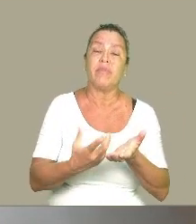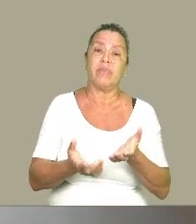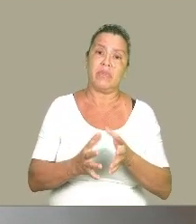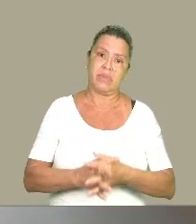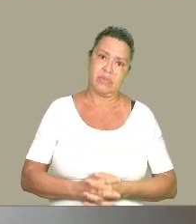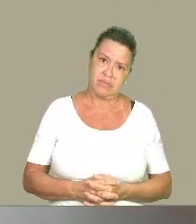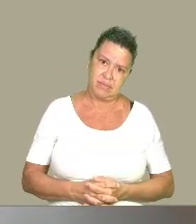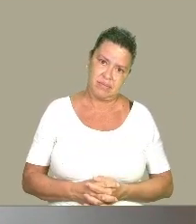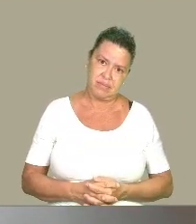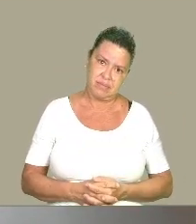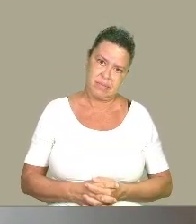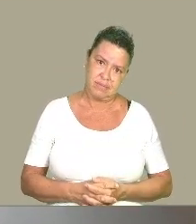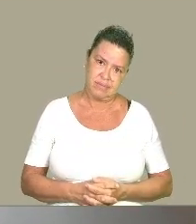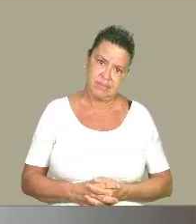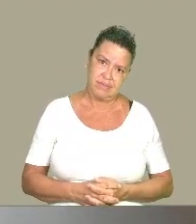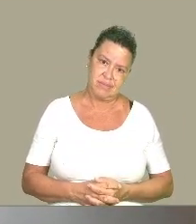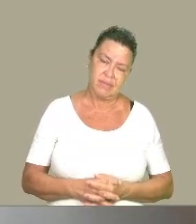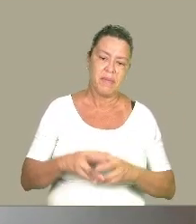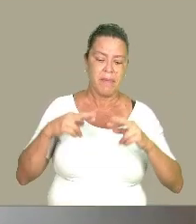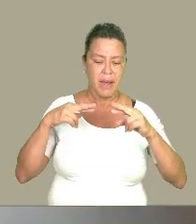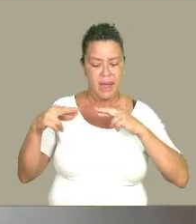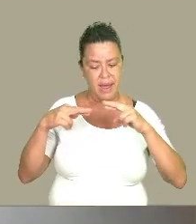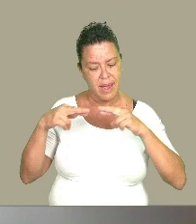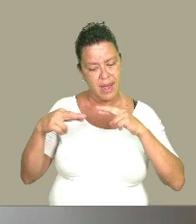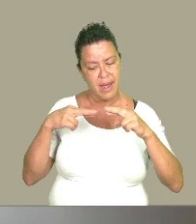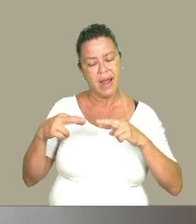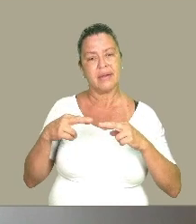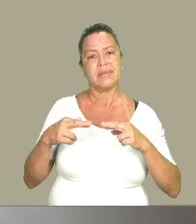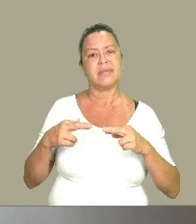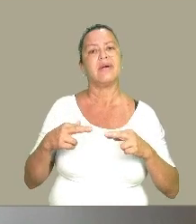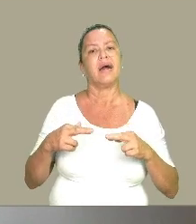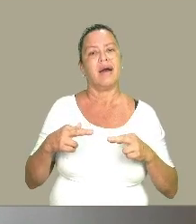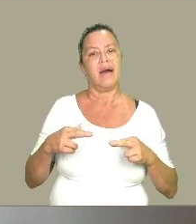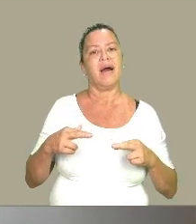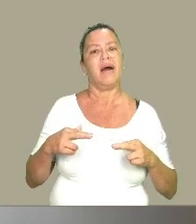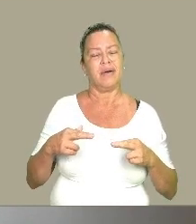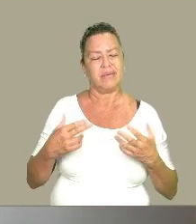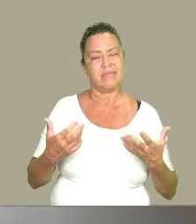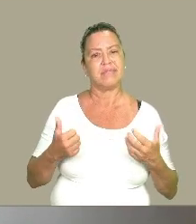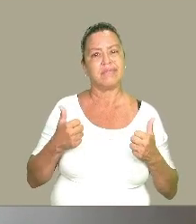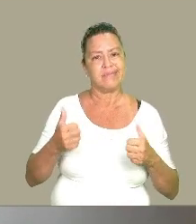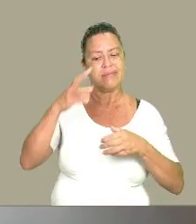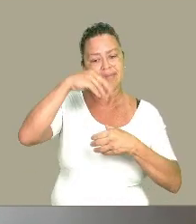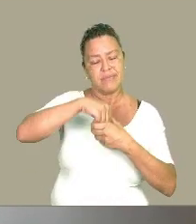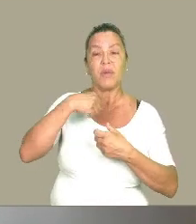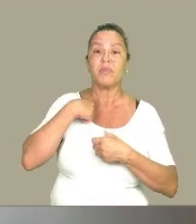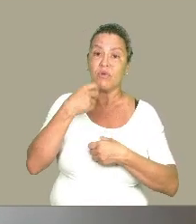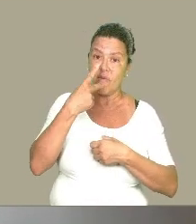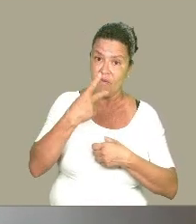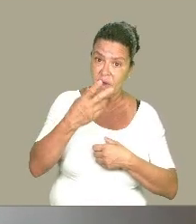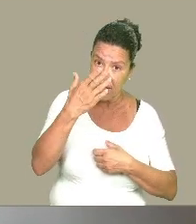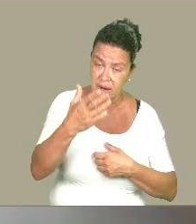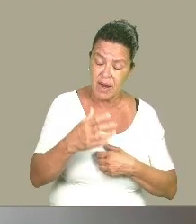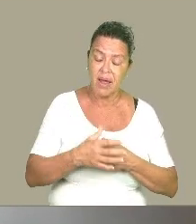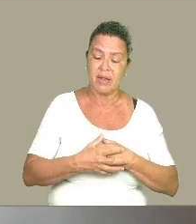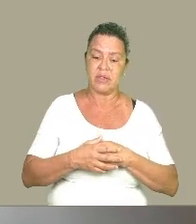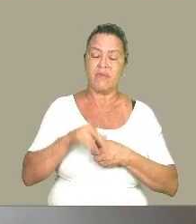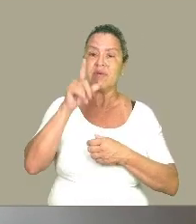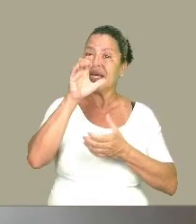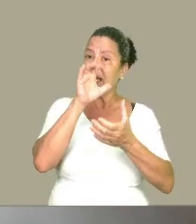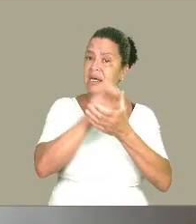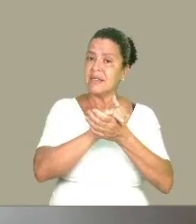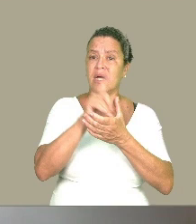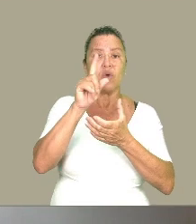compromissos. Ter uma relação harmoniosa dentro desse vínculo. Por isso que eu acabei de dizer, independente de estar casado